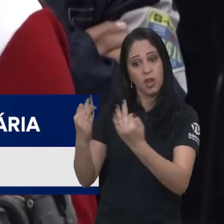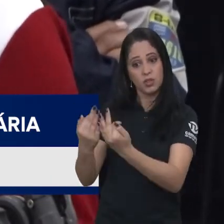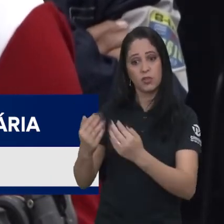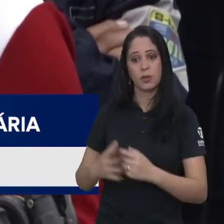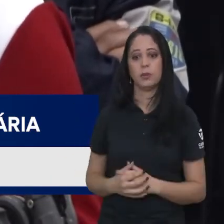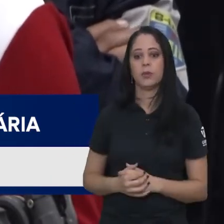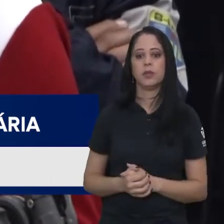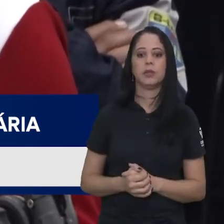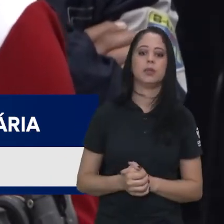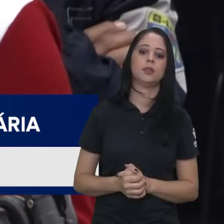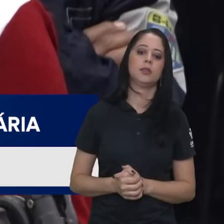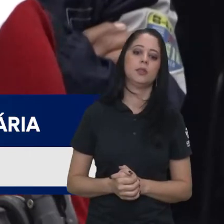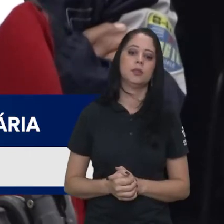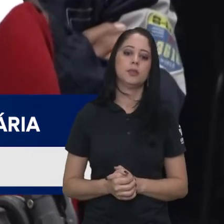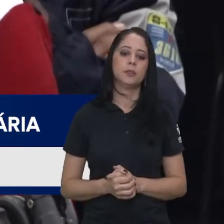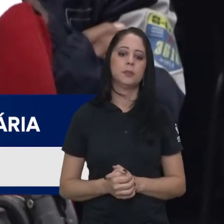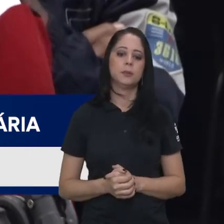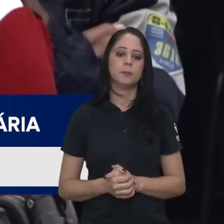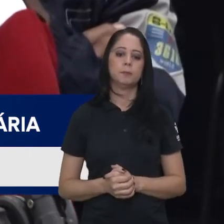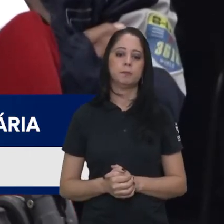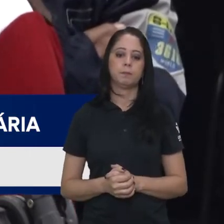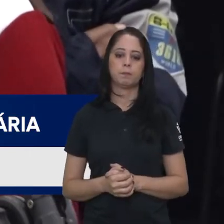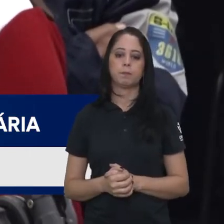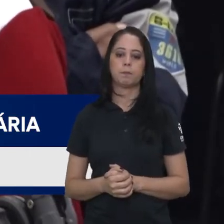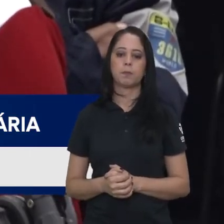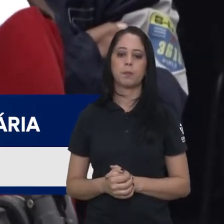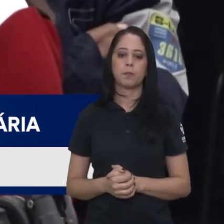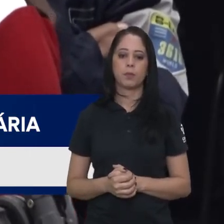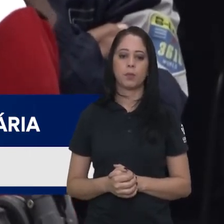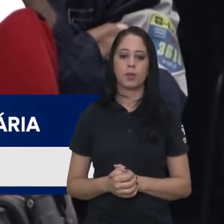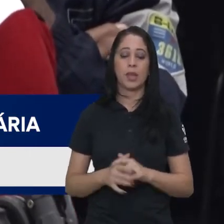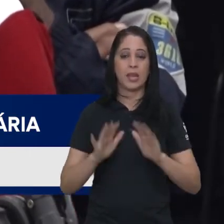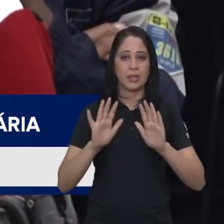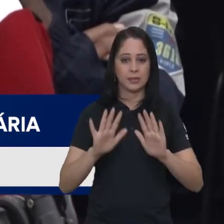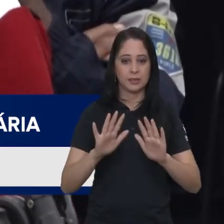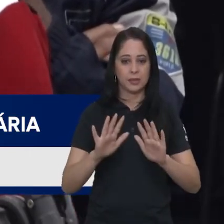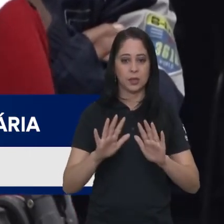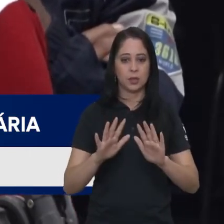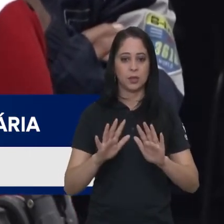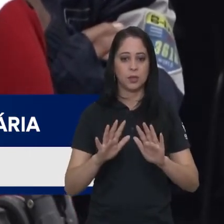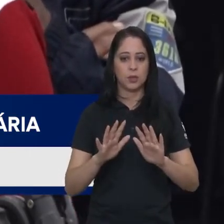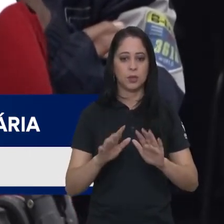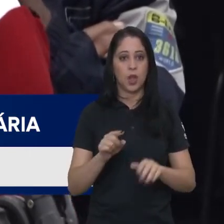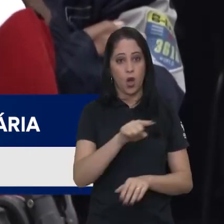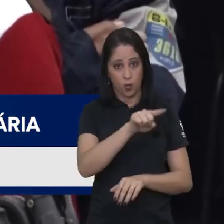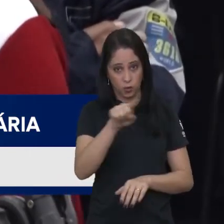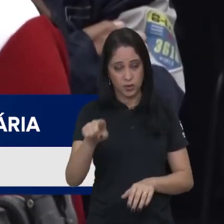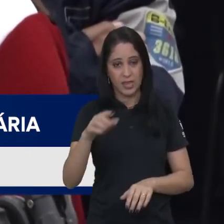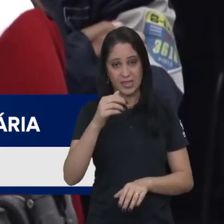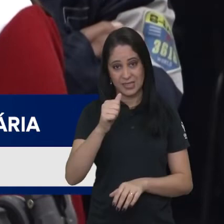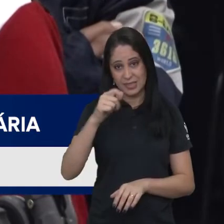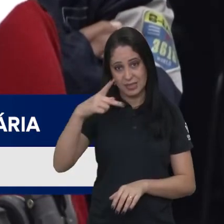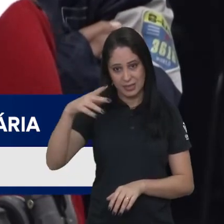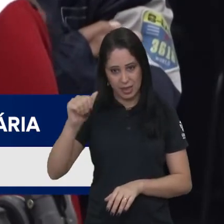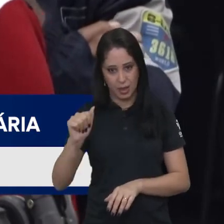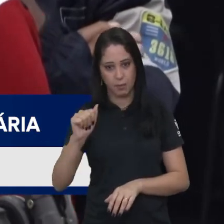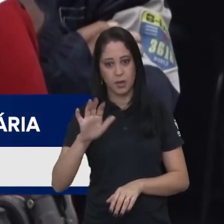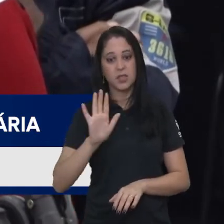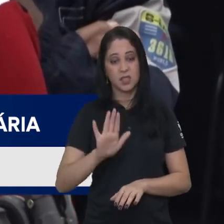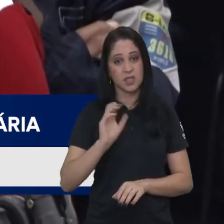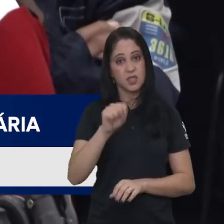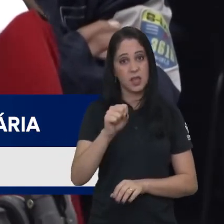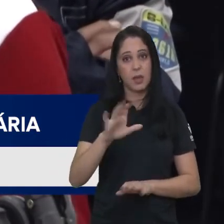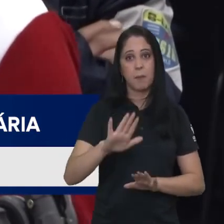Então, com a regularização fundiária do Banhado, que é o plano de urbanização que contempla tudo. Porque diz, vocês estão na APA, sim, mas em